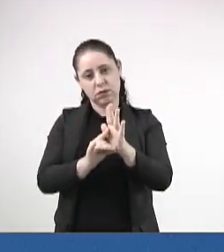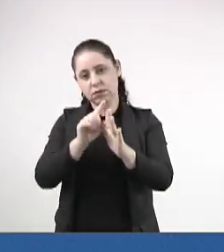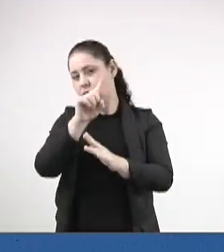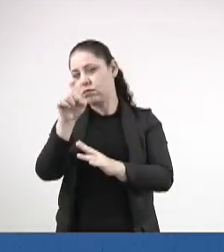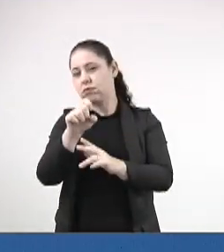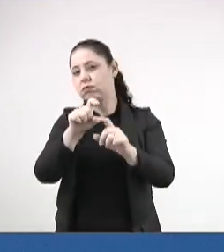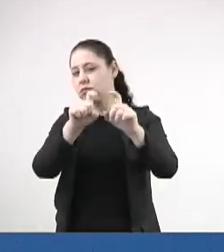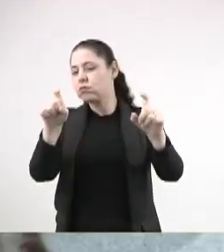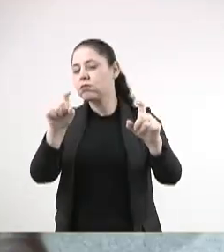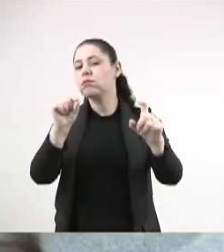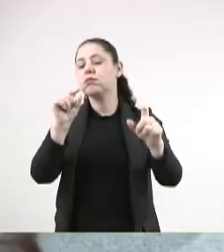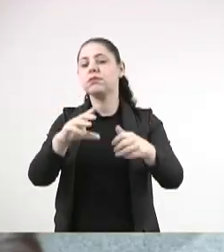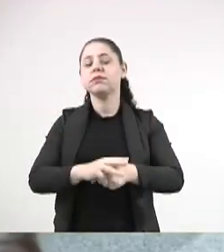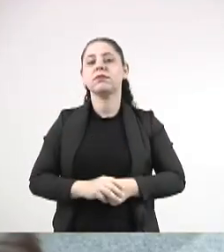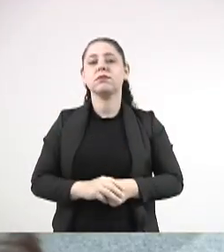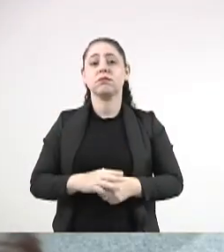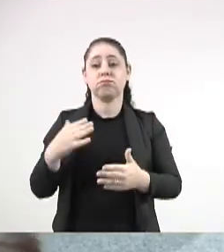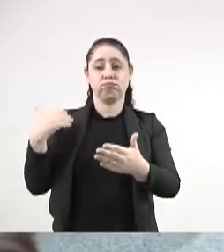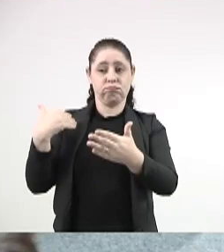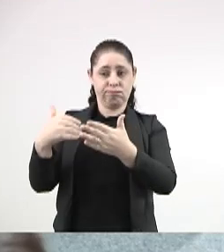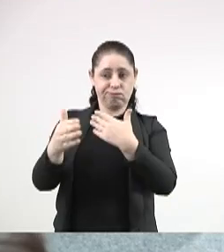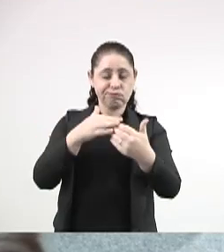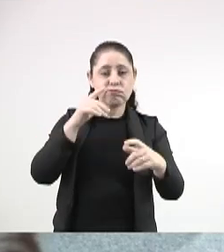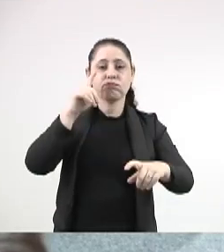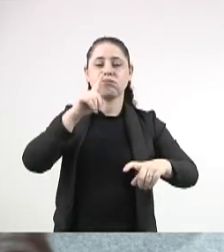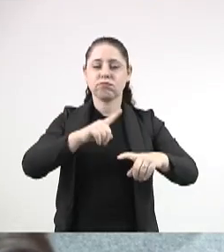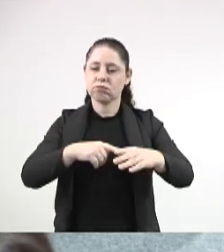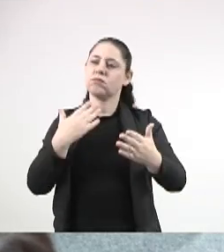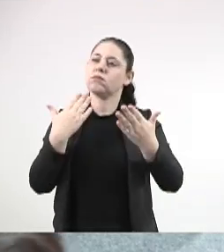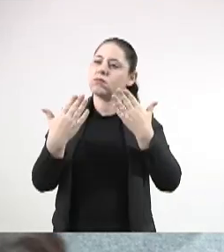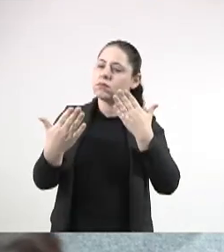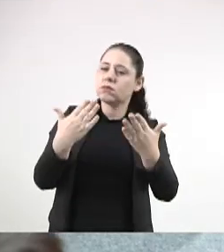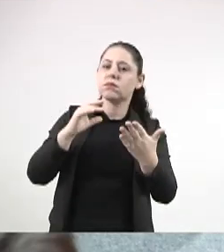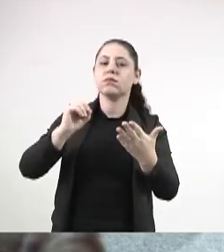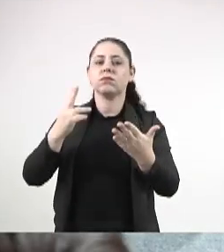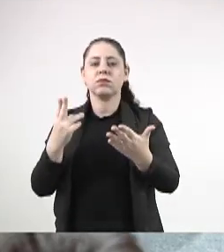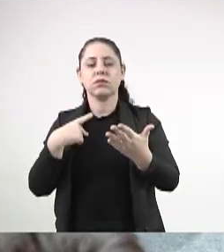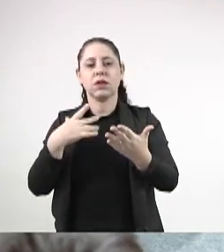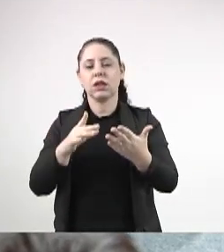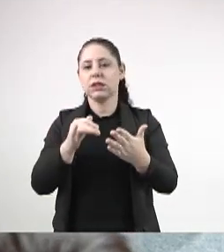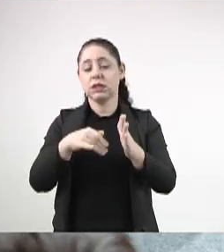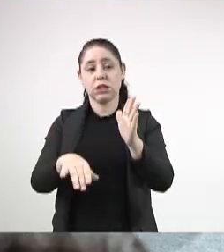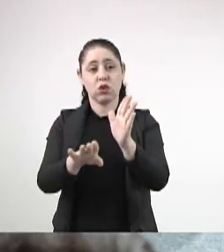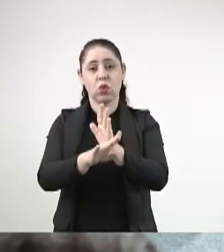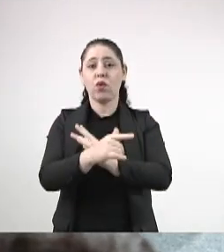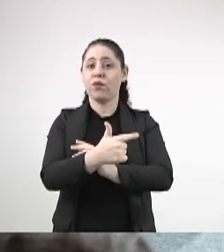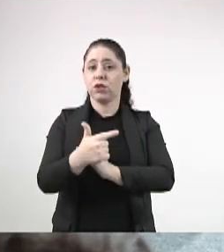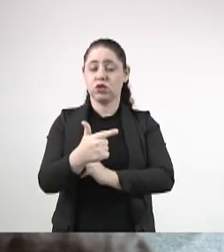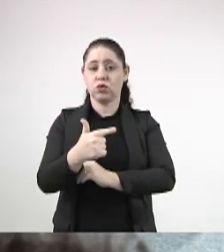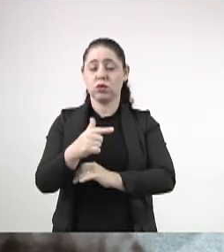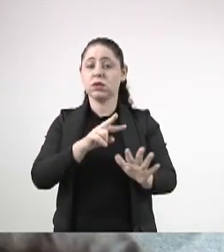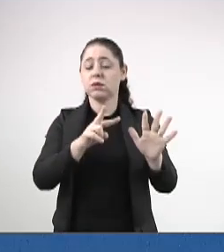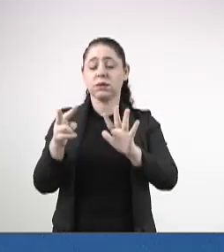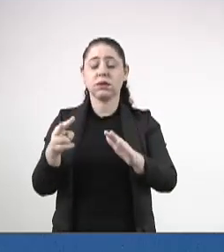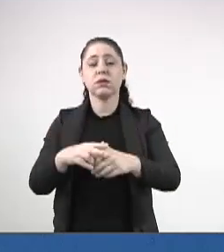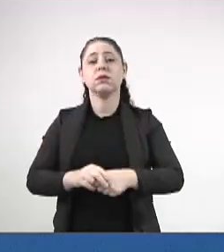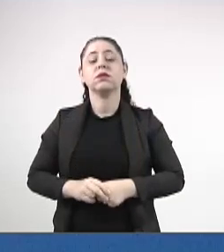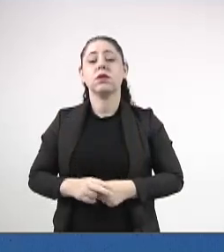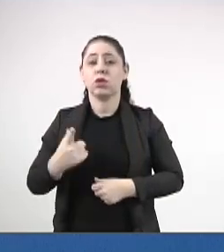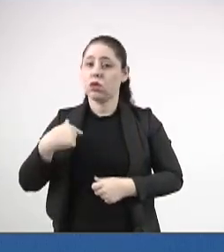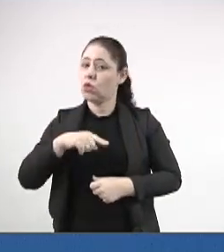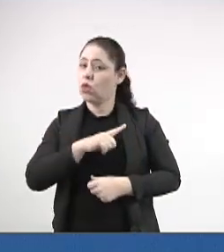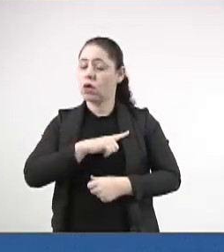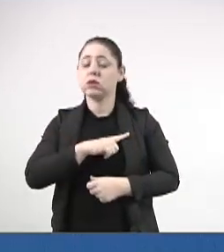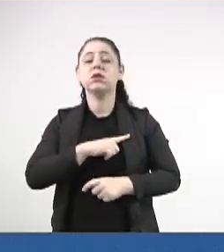questão: se por qualquer motivo, social, psicológico, omissão, deixou chegar a 22 semanas, conclua. Para